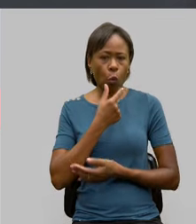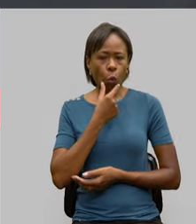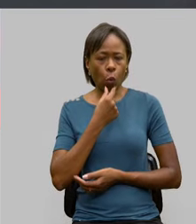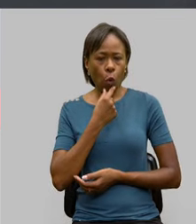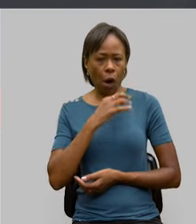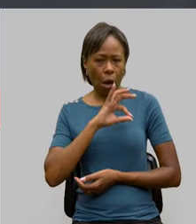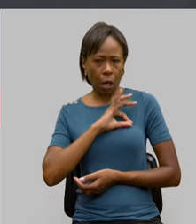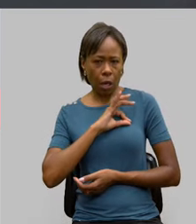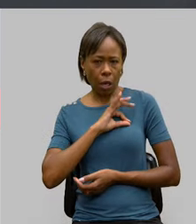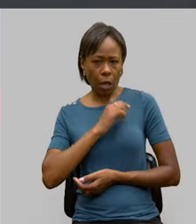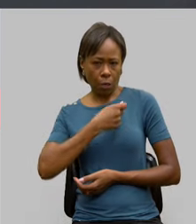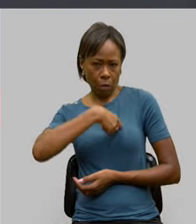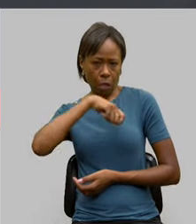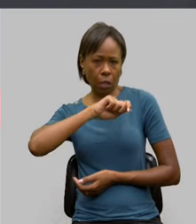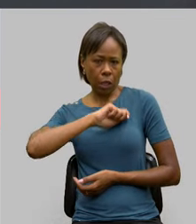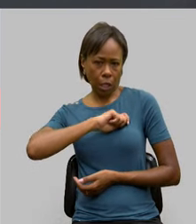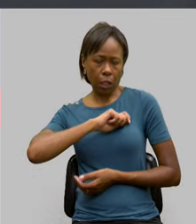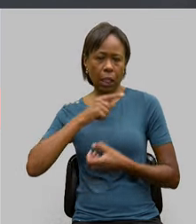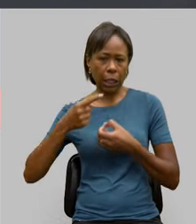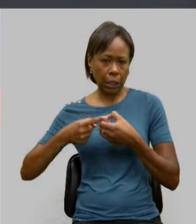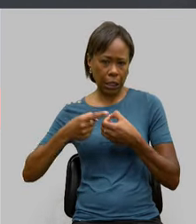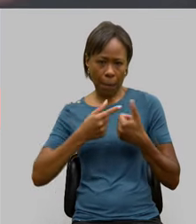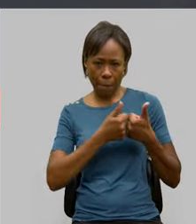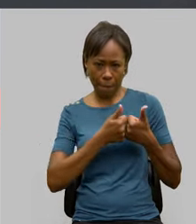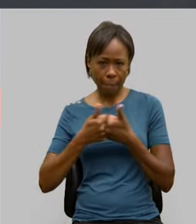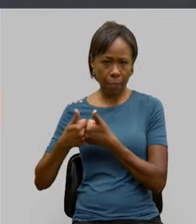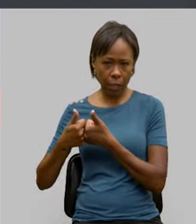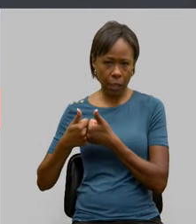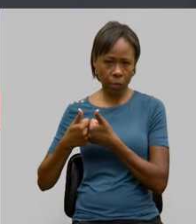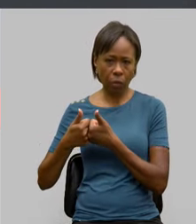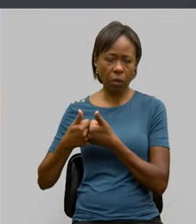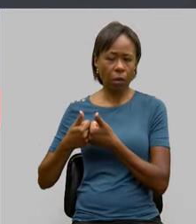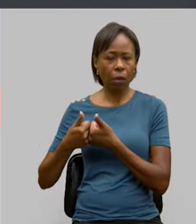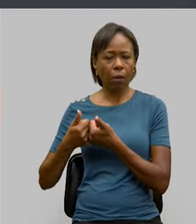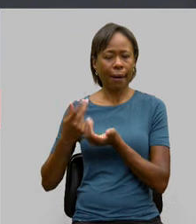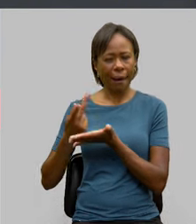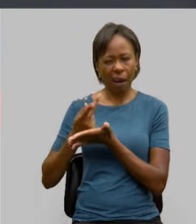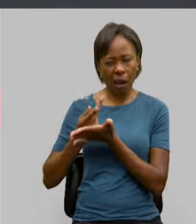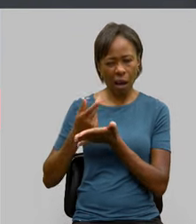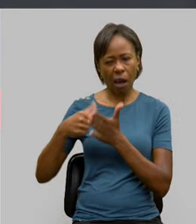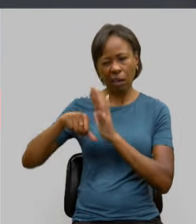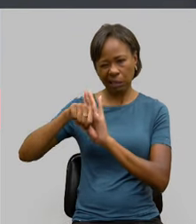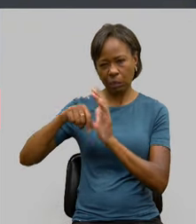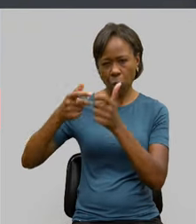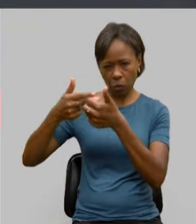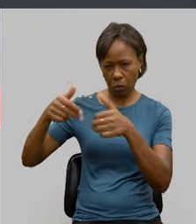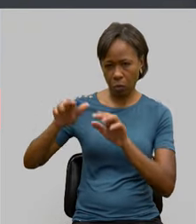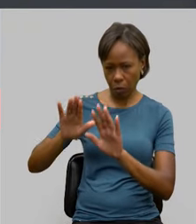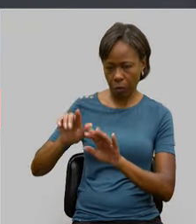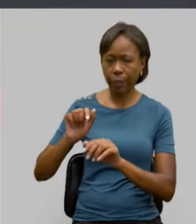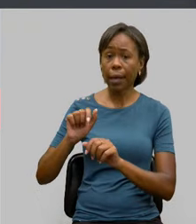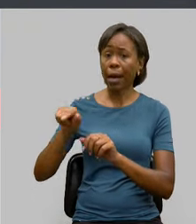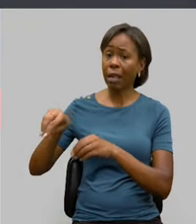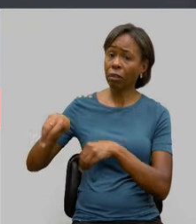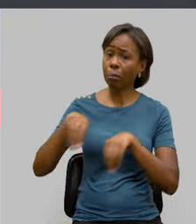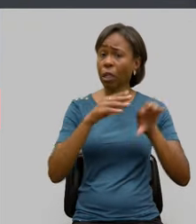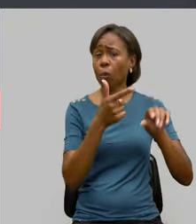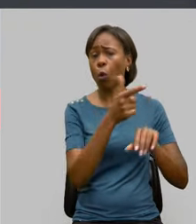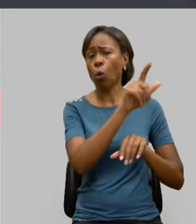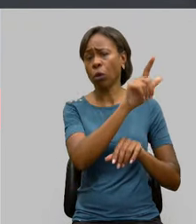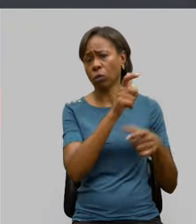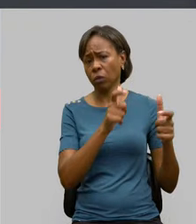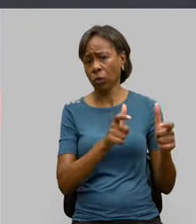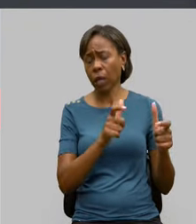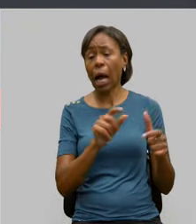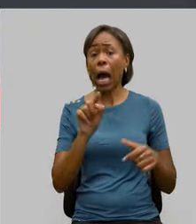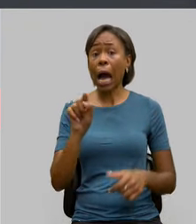de da cidade perto lá que cometeu algumas irregularidades ele foi mandado lá paraa Planura E aí ele foi na